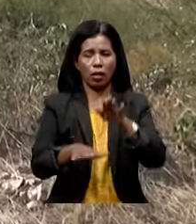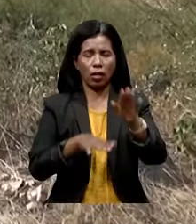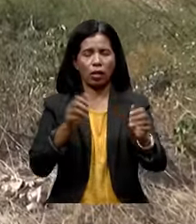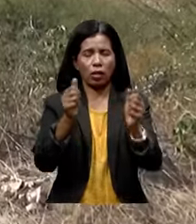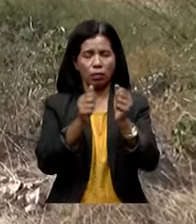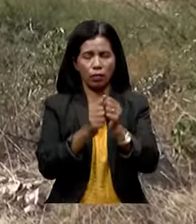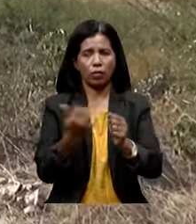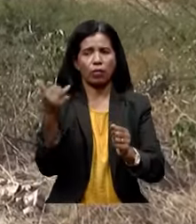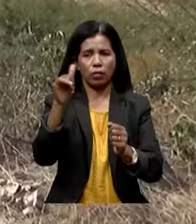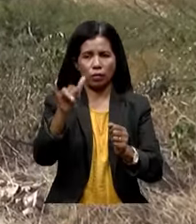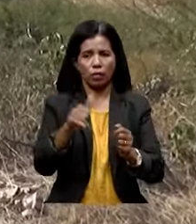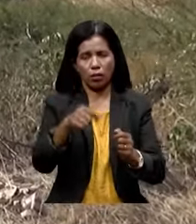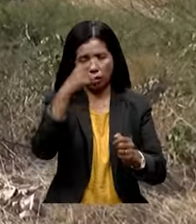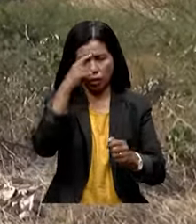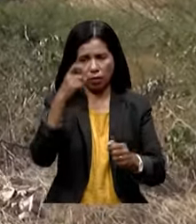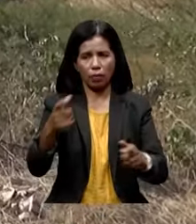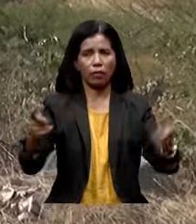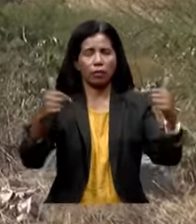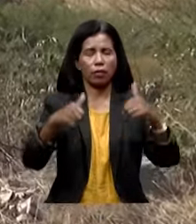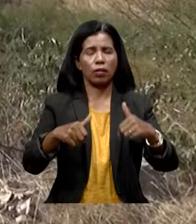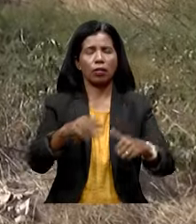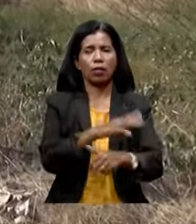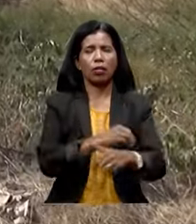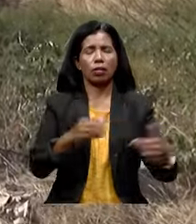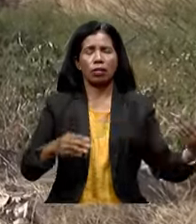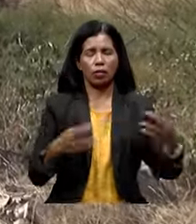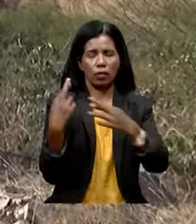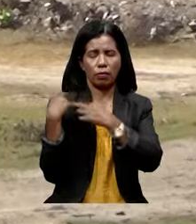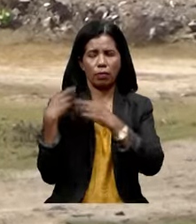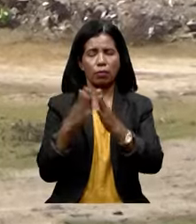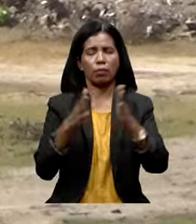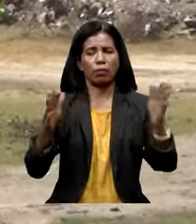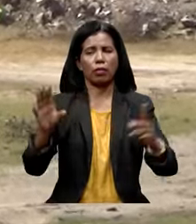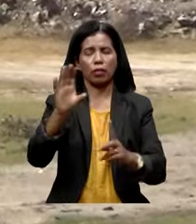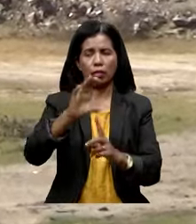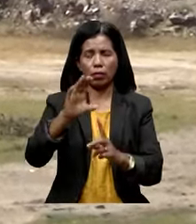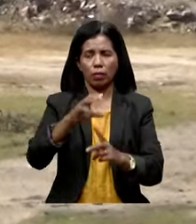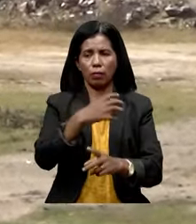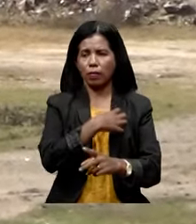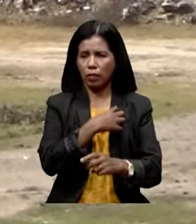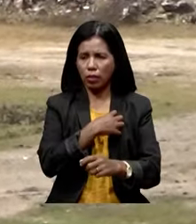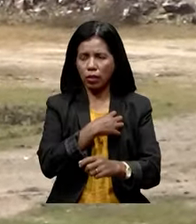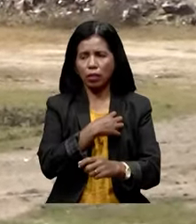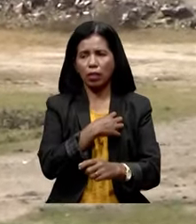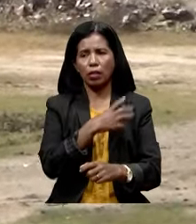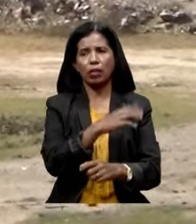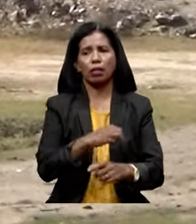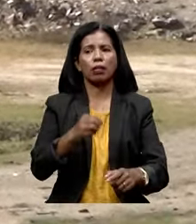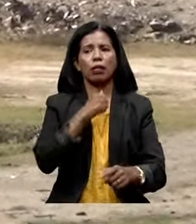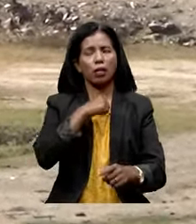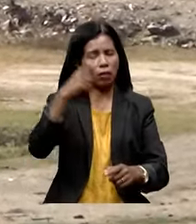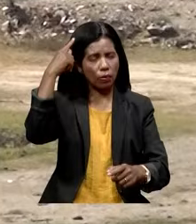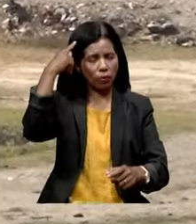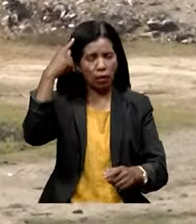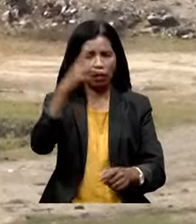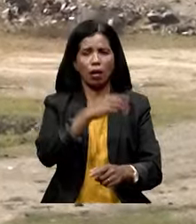confiei sira né. Tamba mai ne comitiva bota autoridade município, comandante polícia, no mos amo parco,